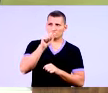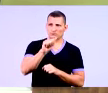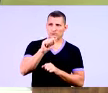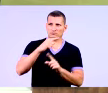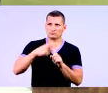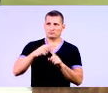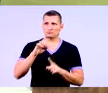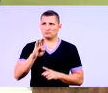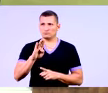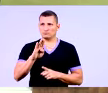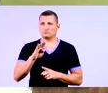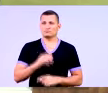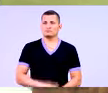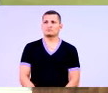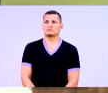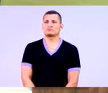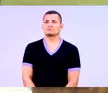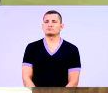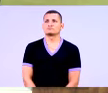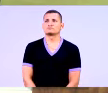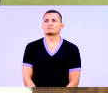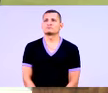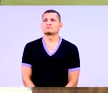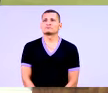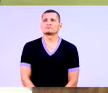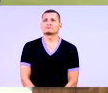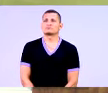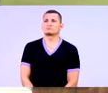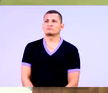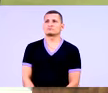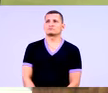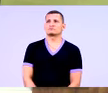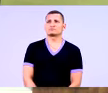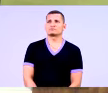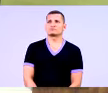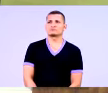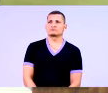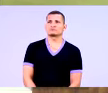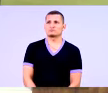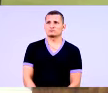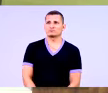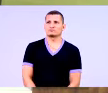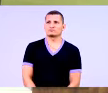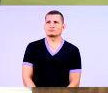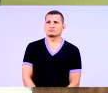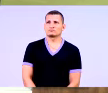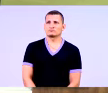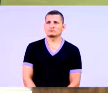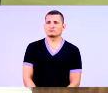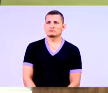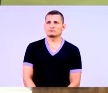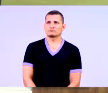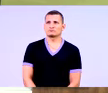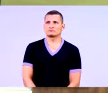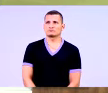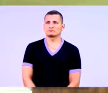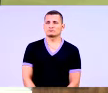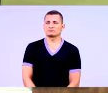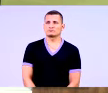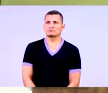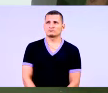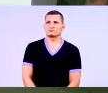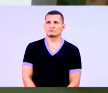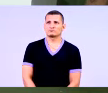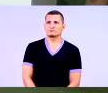essa foi a pergunta dele então assim é a gente vai jogando e vamos vendo aí vamos nos foi feito o